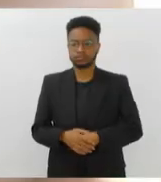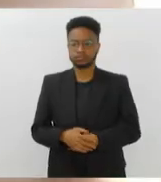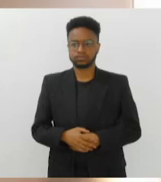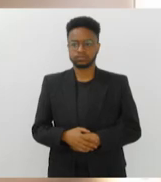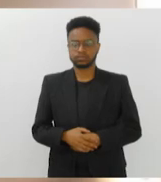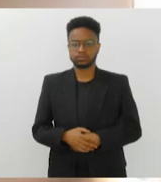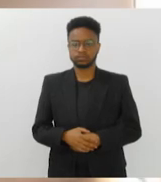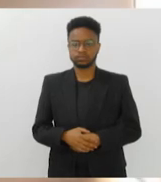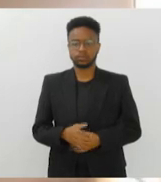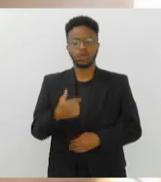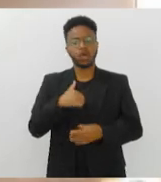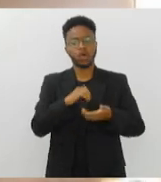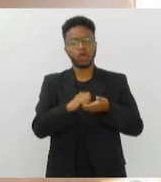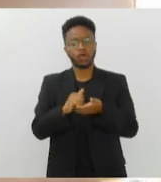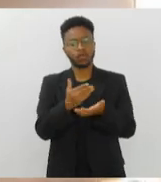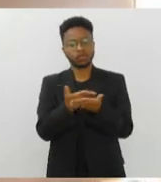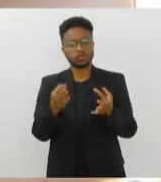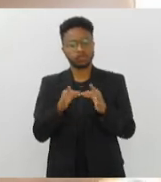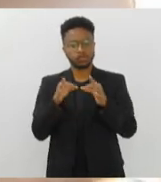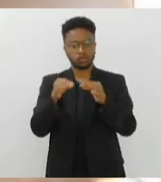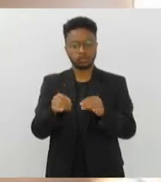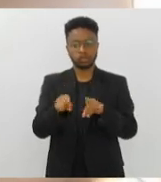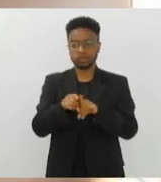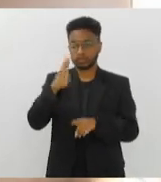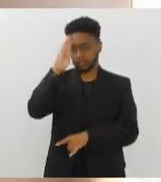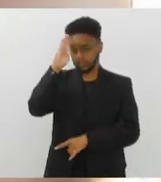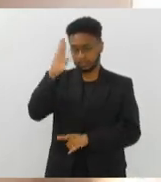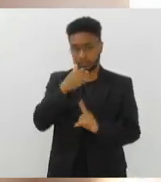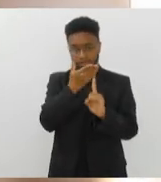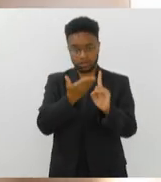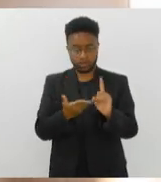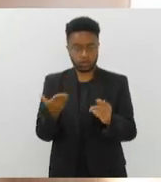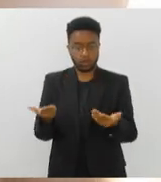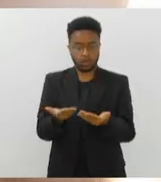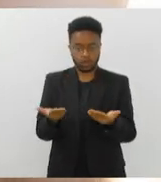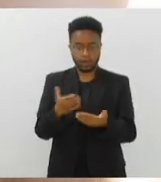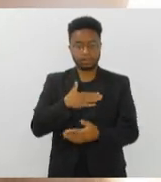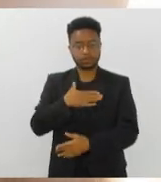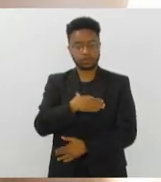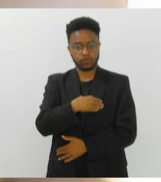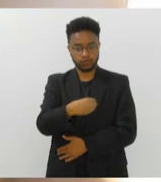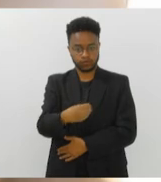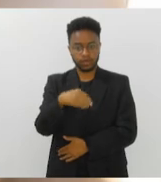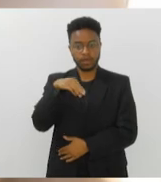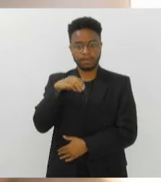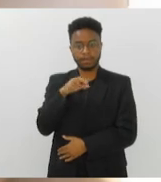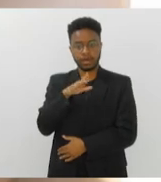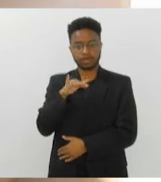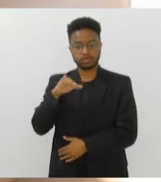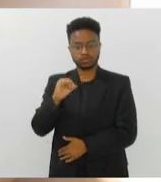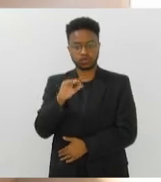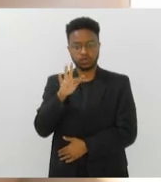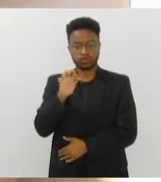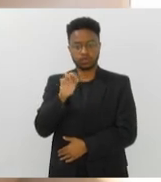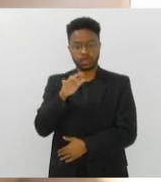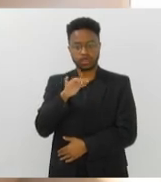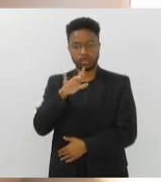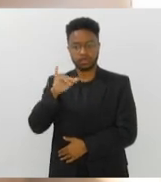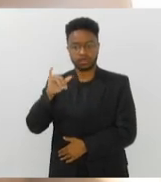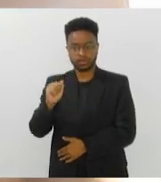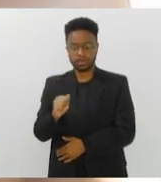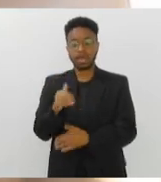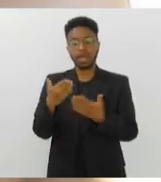Meus cumprimentos a todos, em especial ao homenageado de hoje, o meu filho postiço, Márcio Ferreira. É muito bom